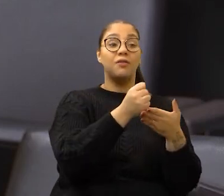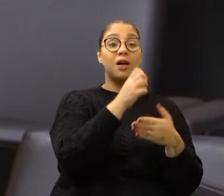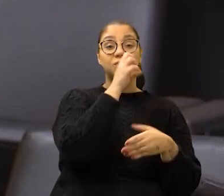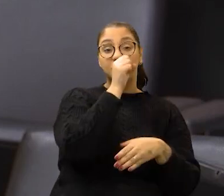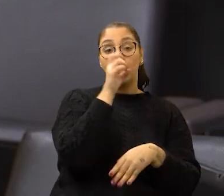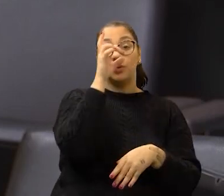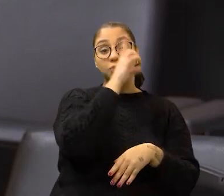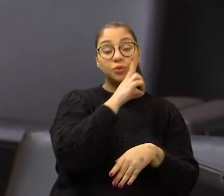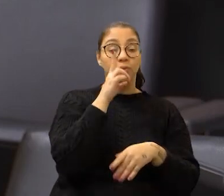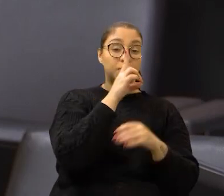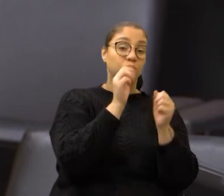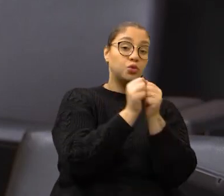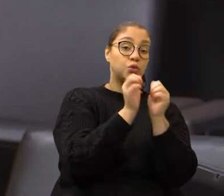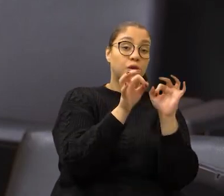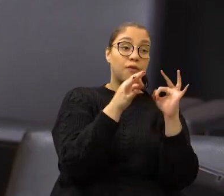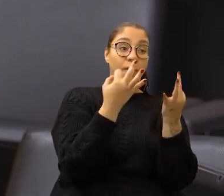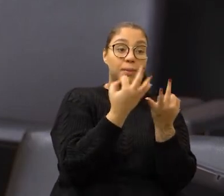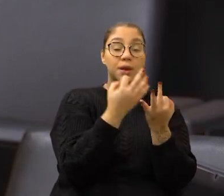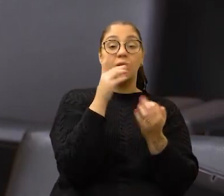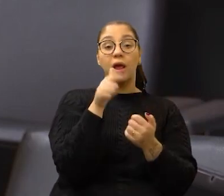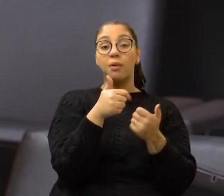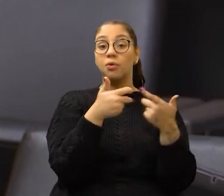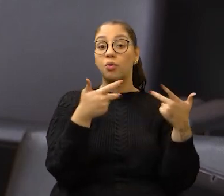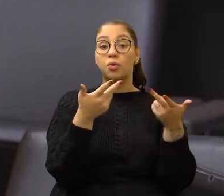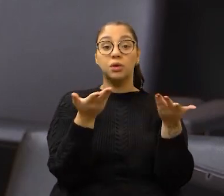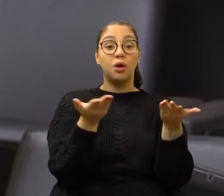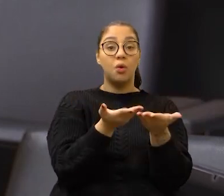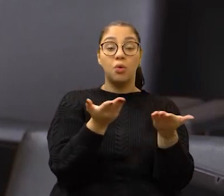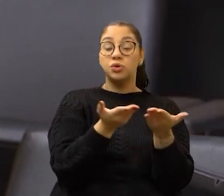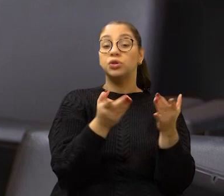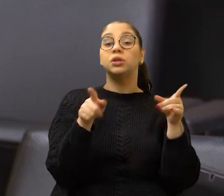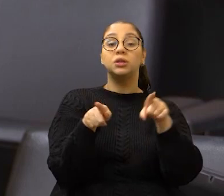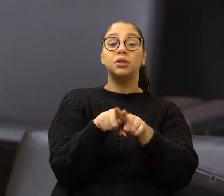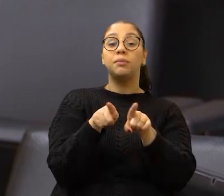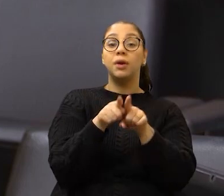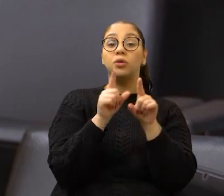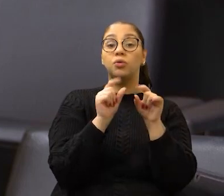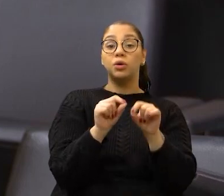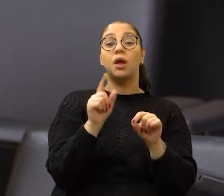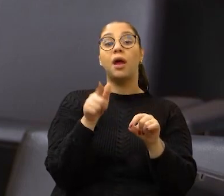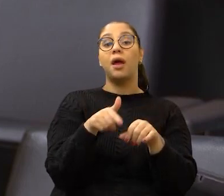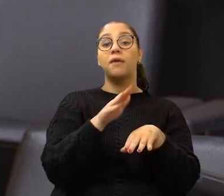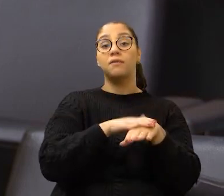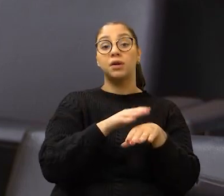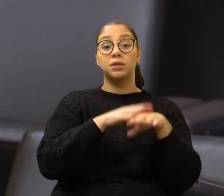seu familiar, ou seja, há uma condição hoje da pessoa também